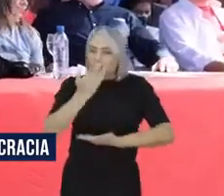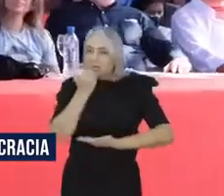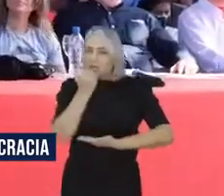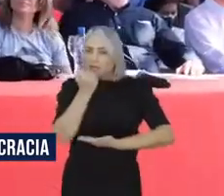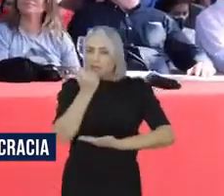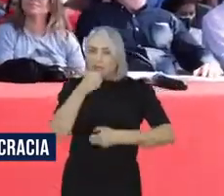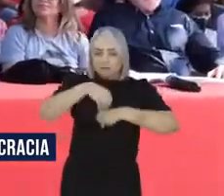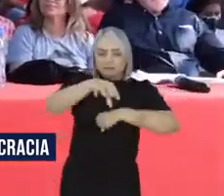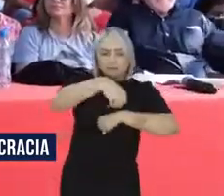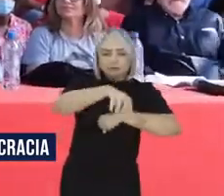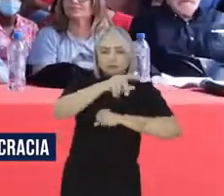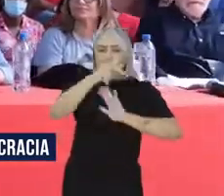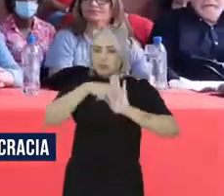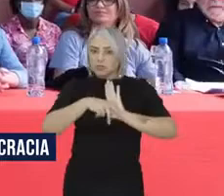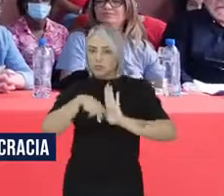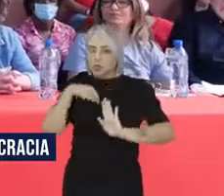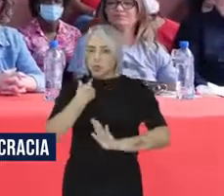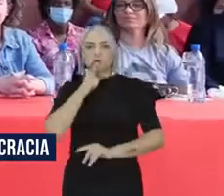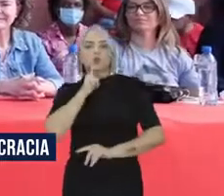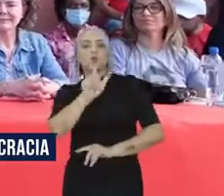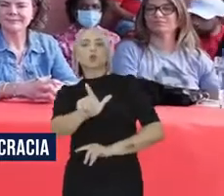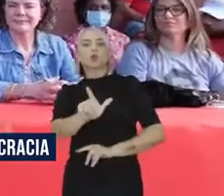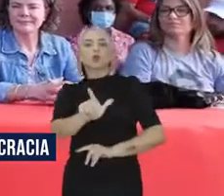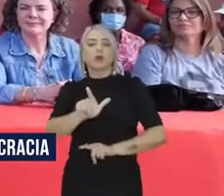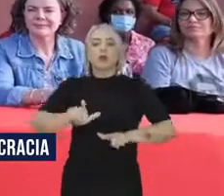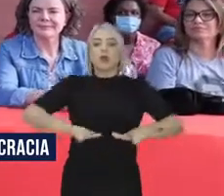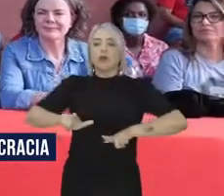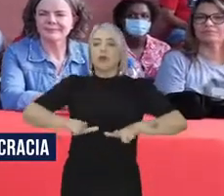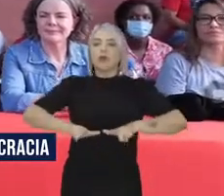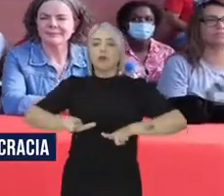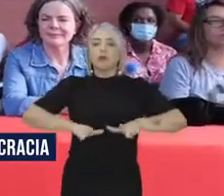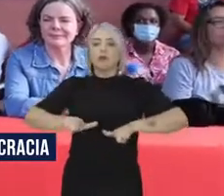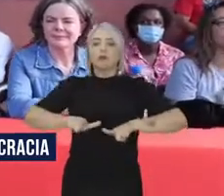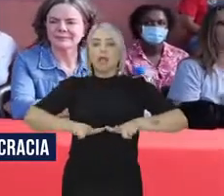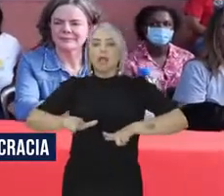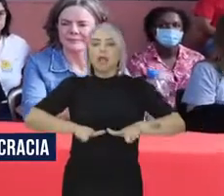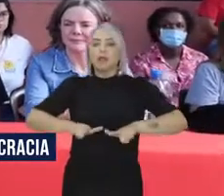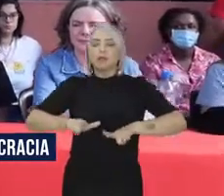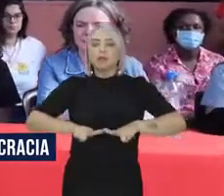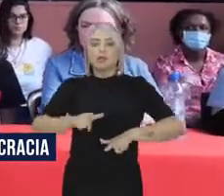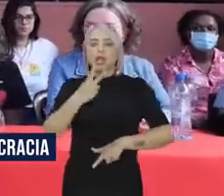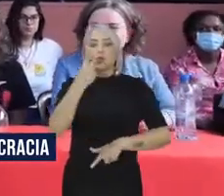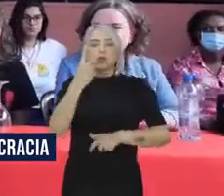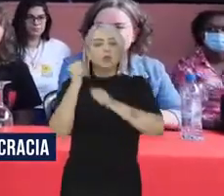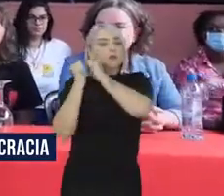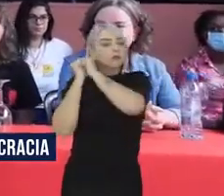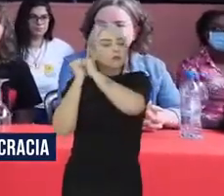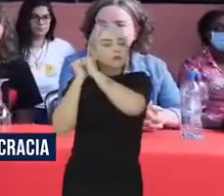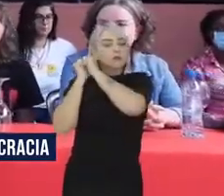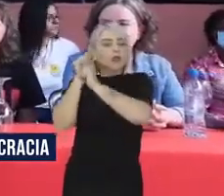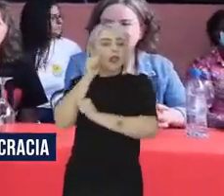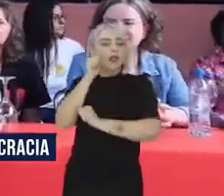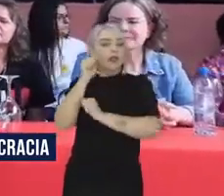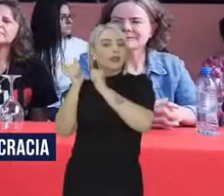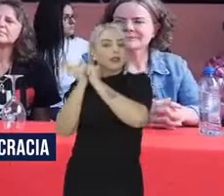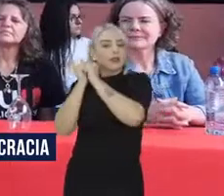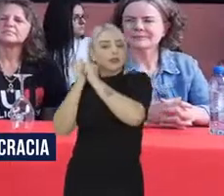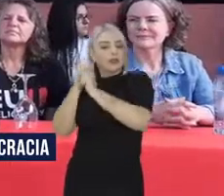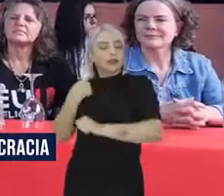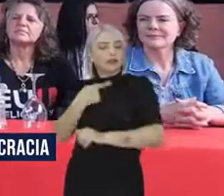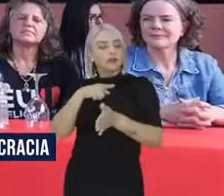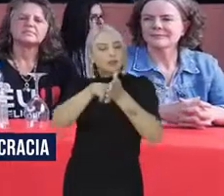a gente conseguiu arranjar emprego para duas diaristas que participaram das nossas pesquisas. A gente